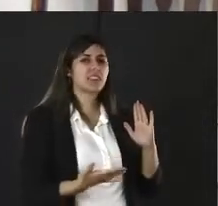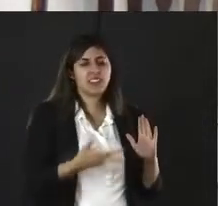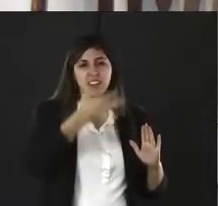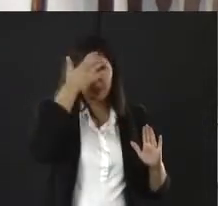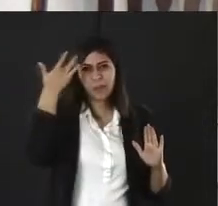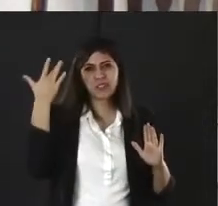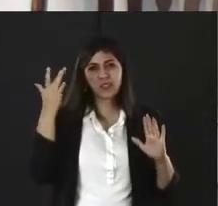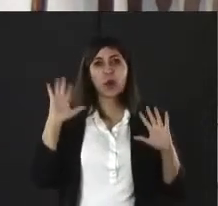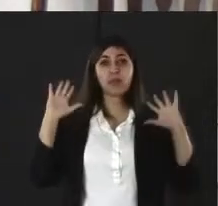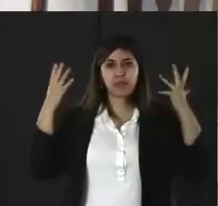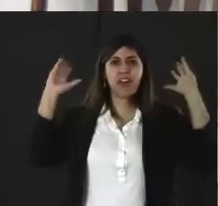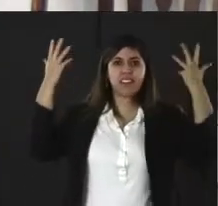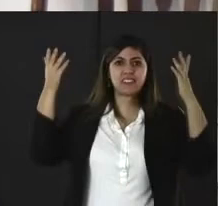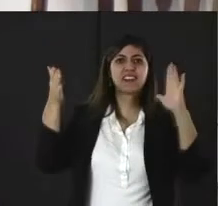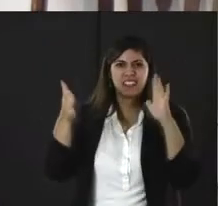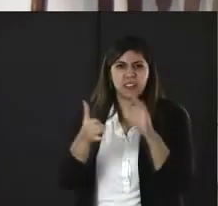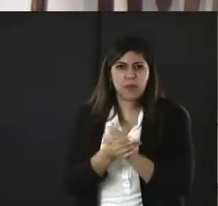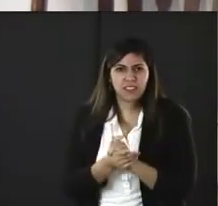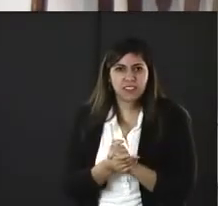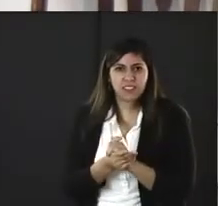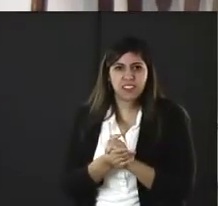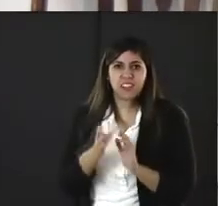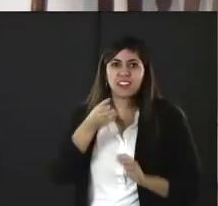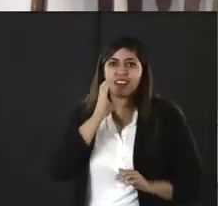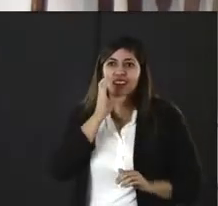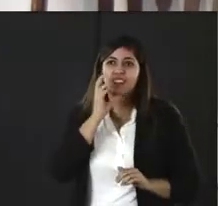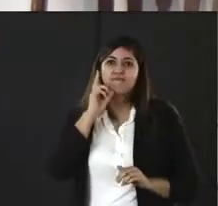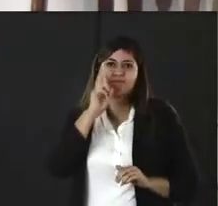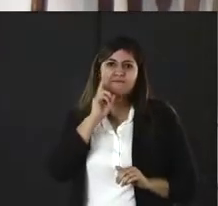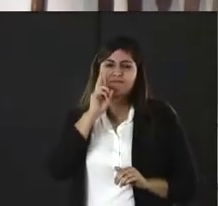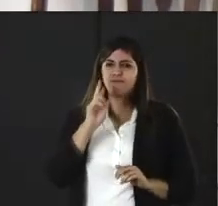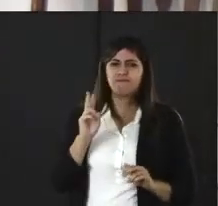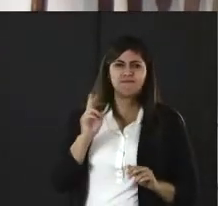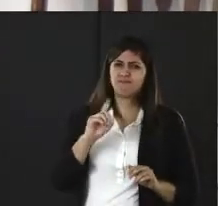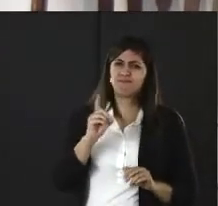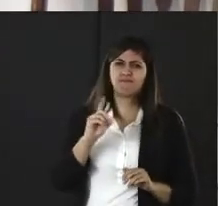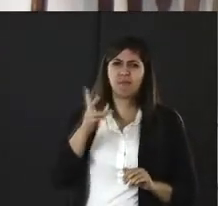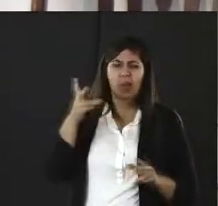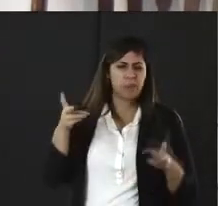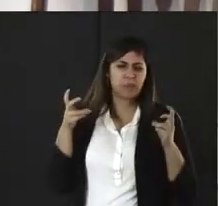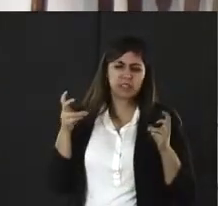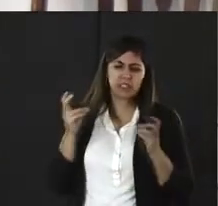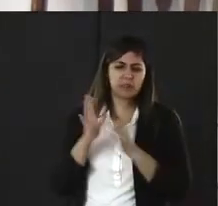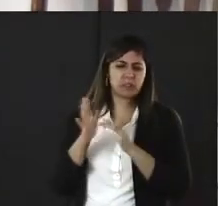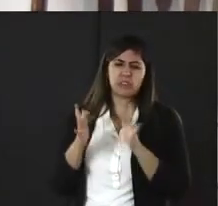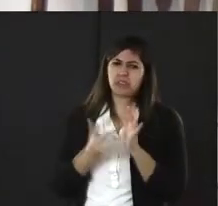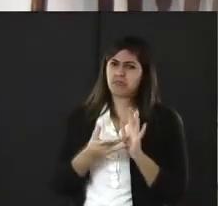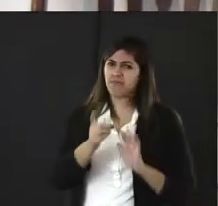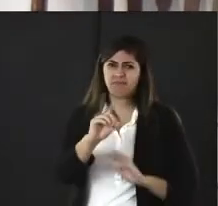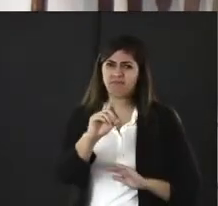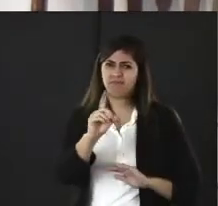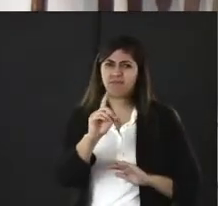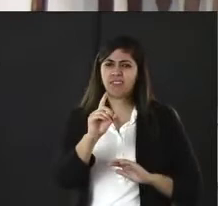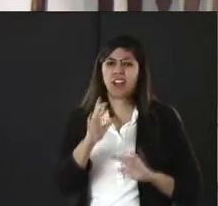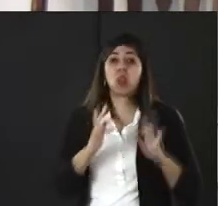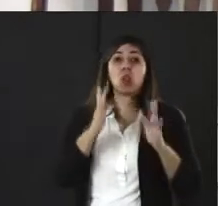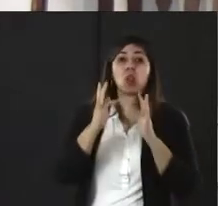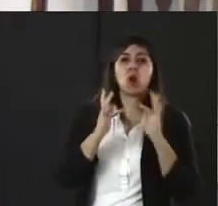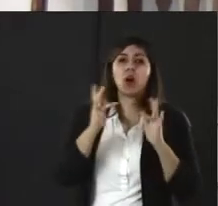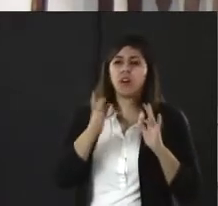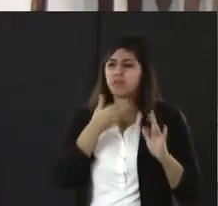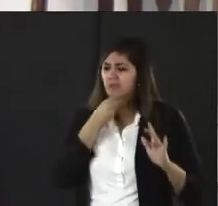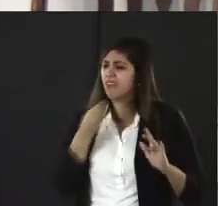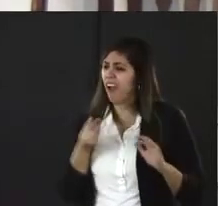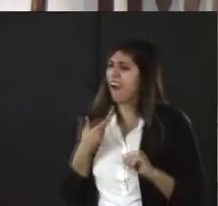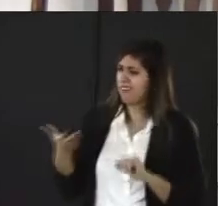tomaram do vinho sorveram do vinho ninguém achou que fosse jesus eles vão até o noivo inclusive e dizem